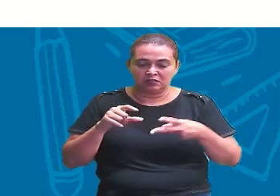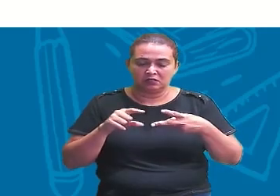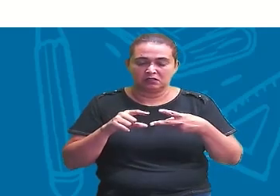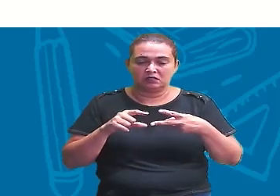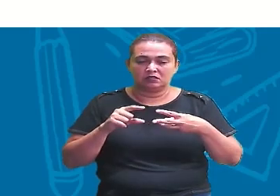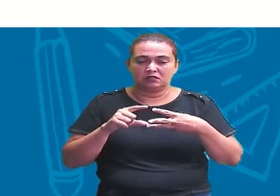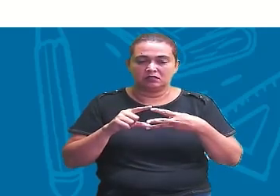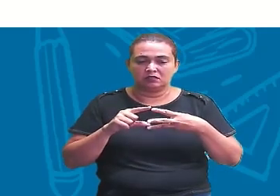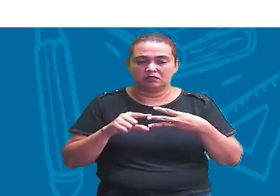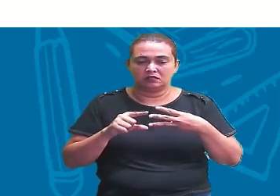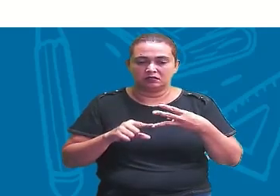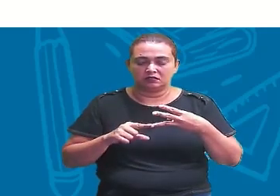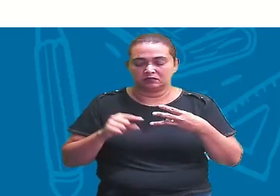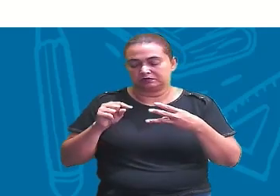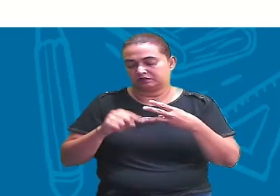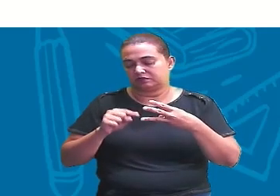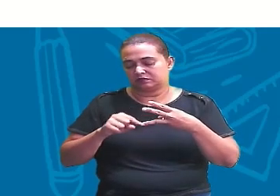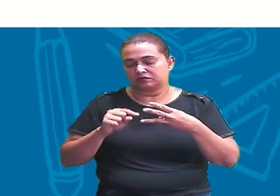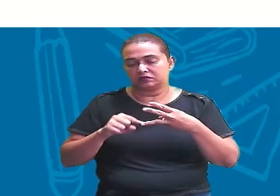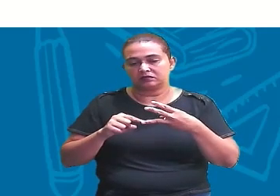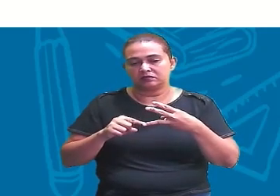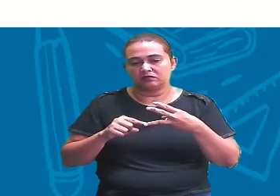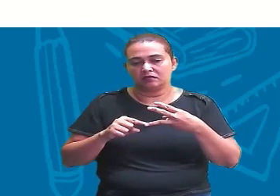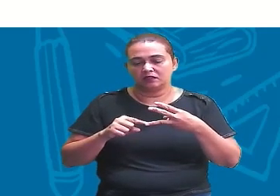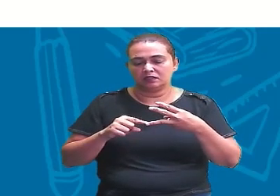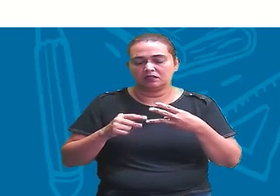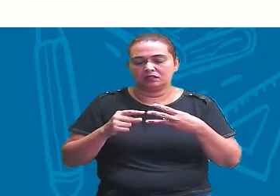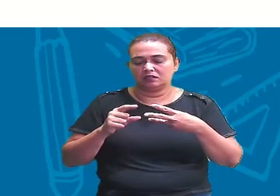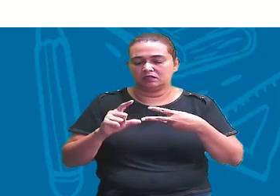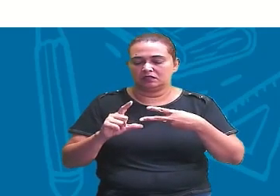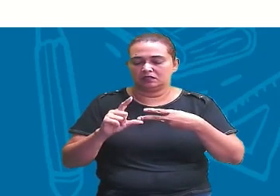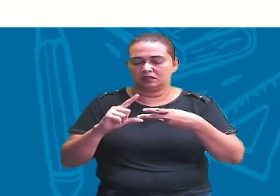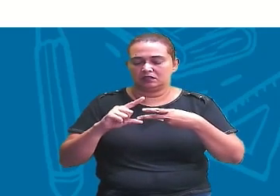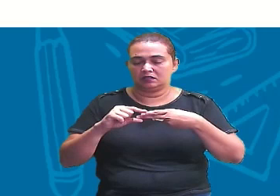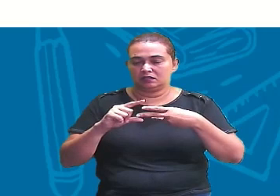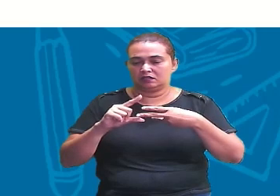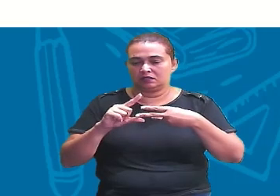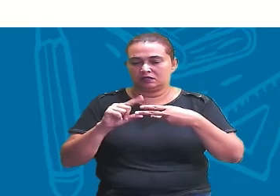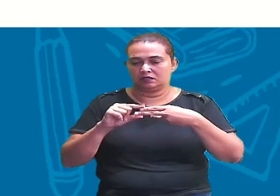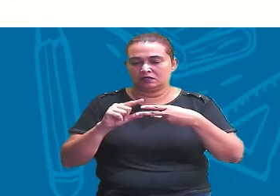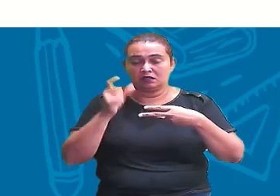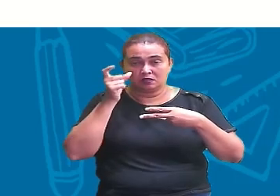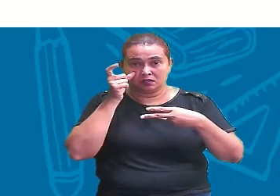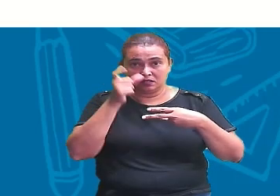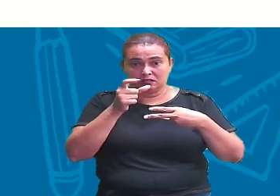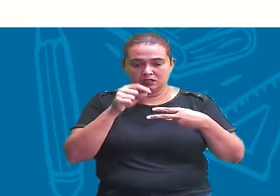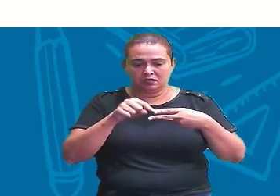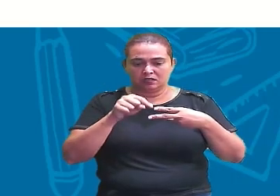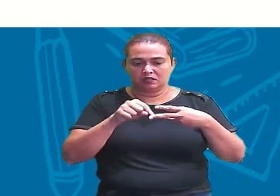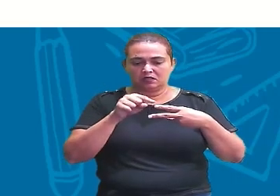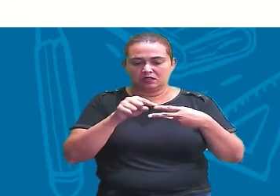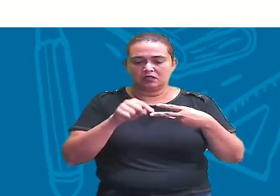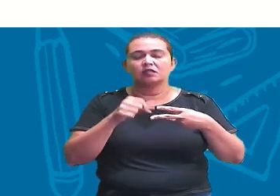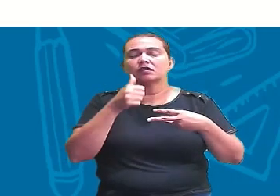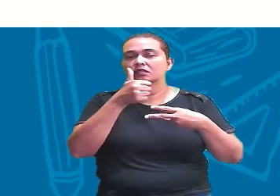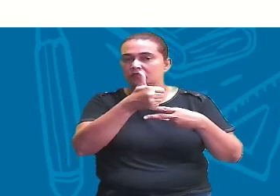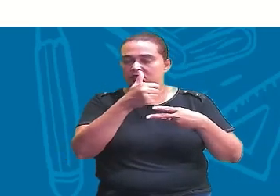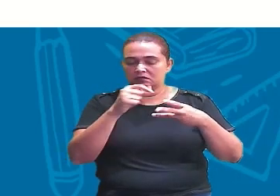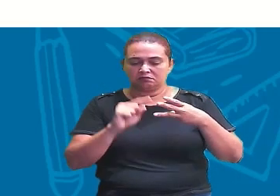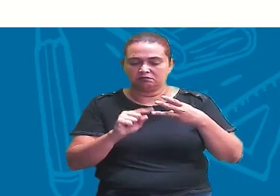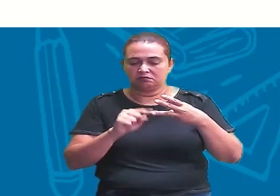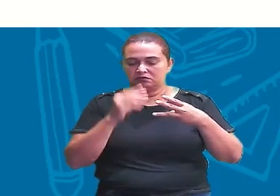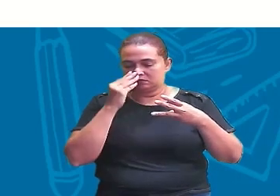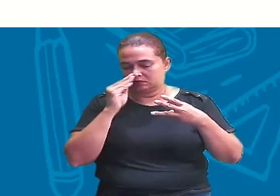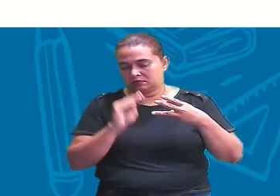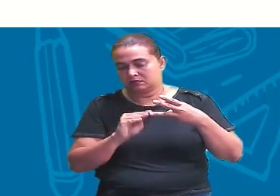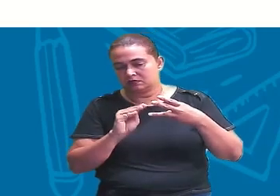naquela reunião sempre iria agradar os dois primeiros estados, o clero e a nobreza. Vamos lembrar,